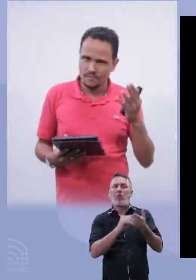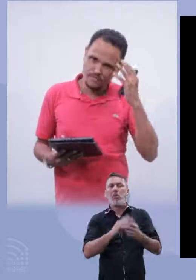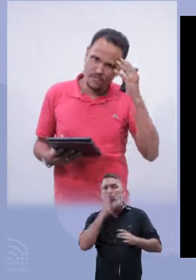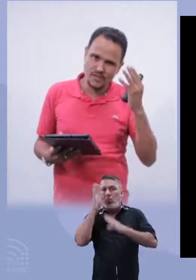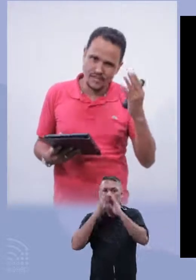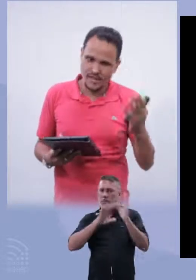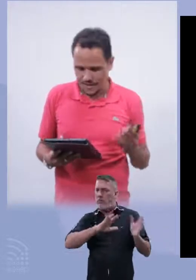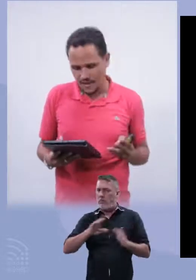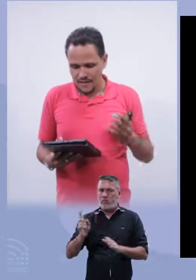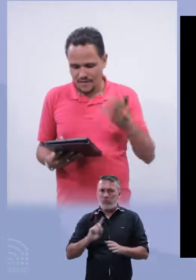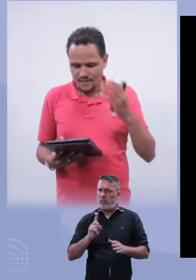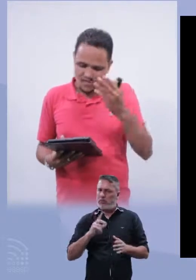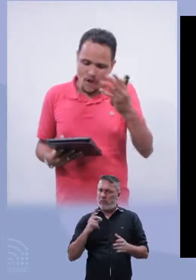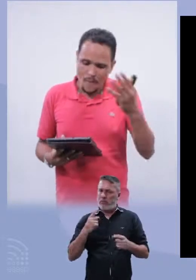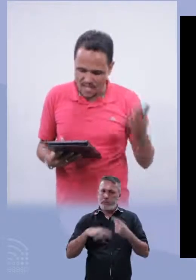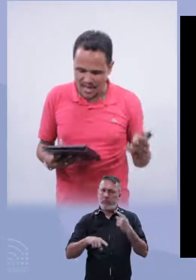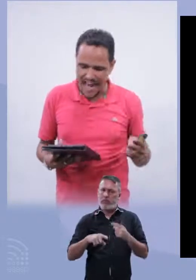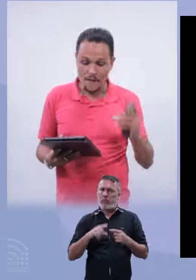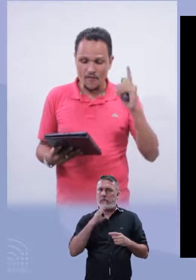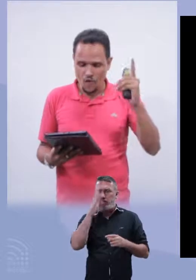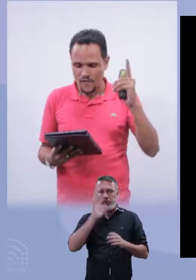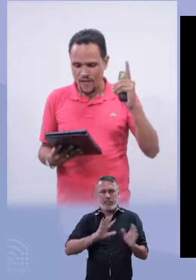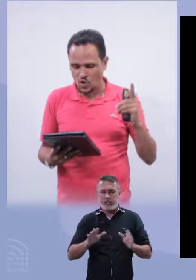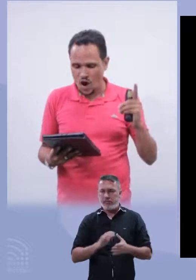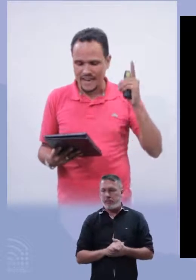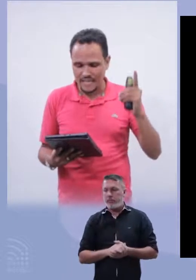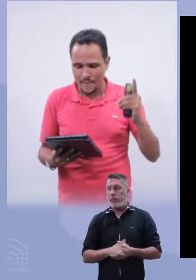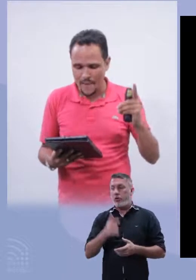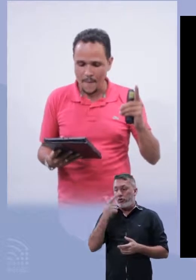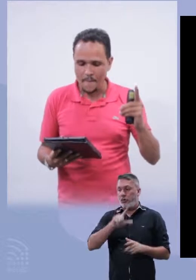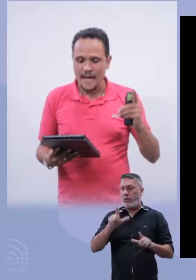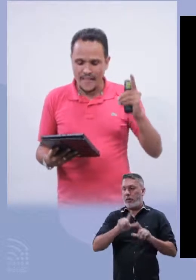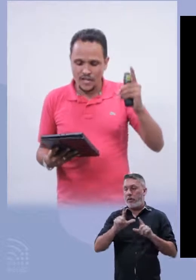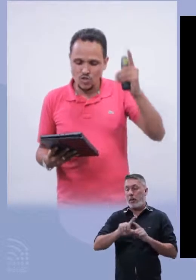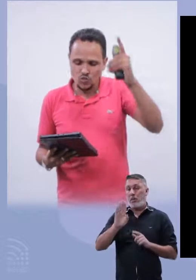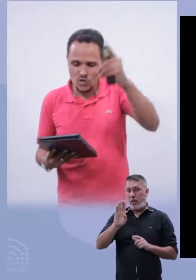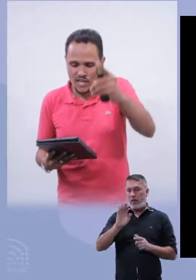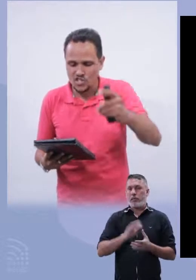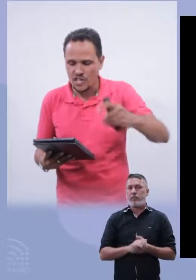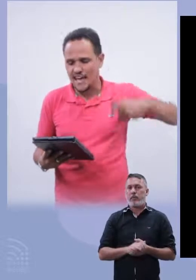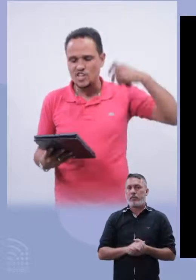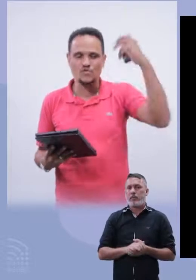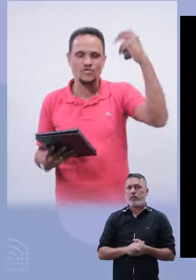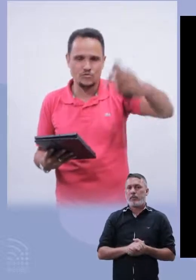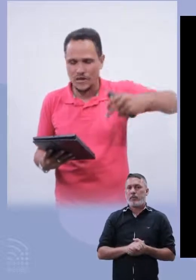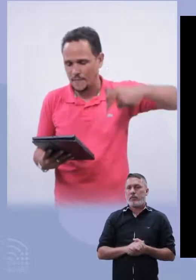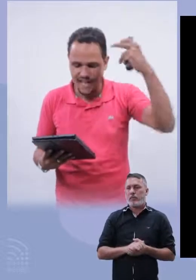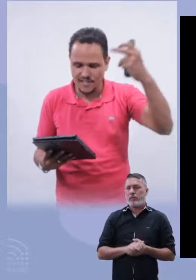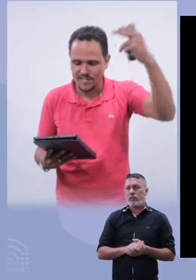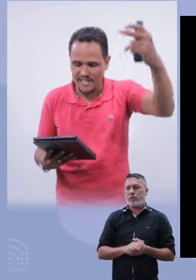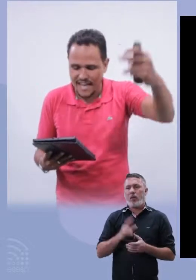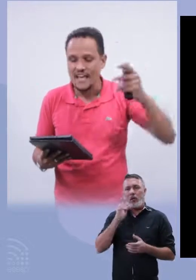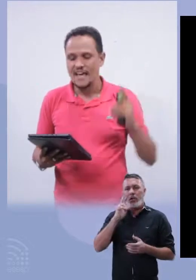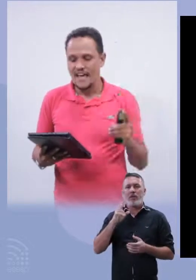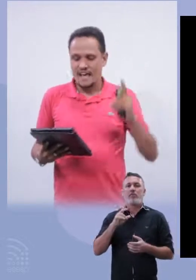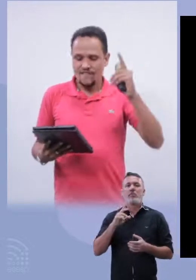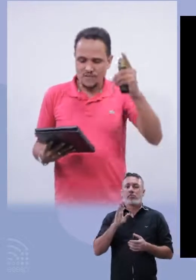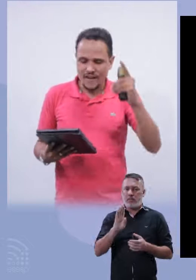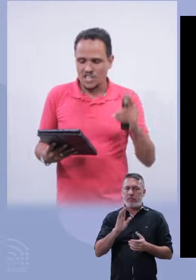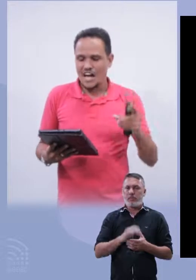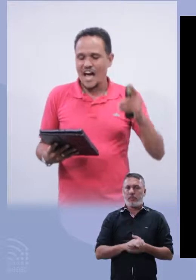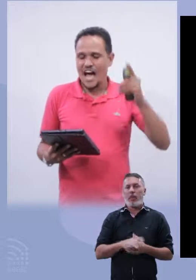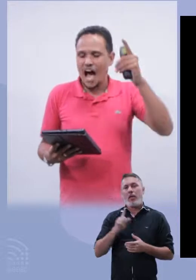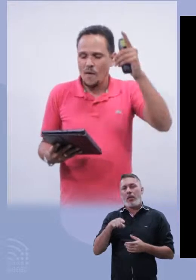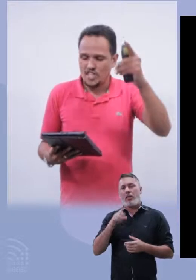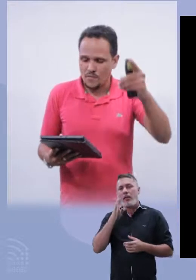coisas que você de forma exagerada. Vamos ver de novo a letra B. Né? Isso tudo que a gente lê, que a gente não sabe escolher presidente, etc., faz